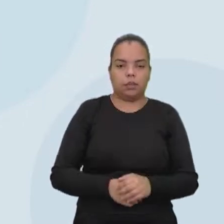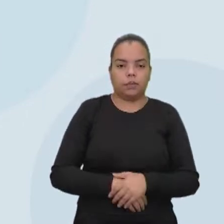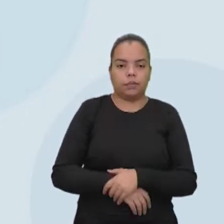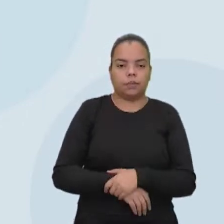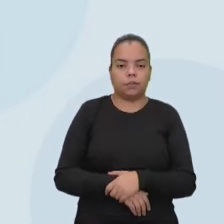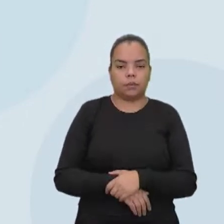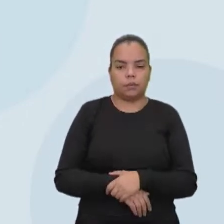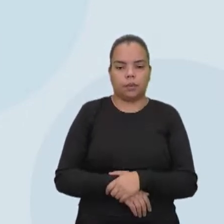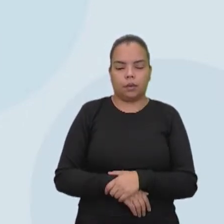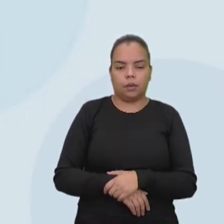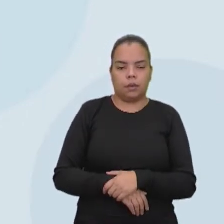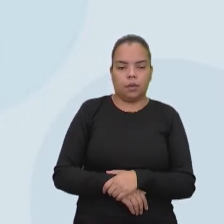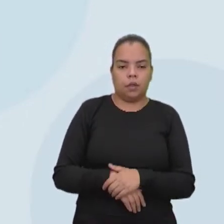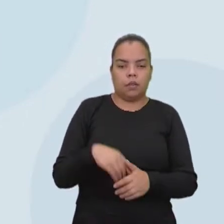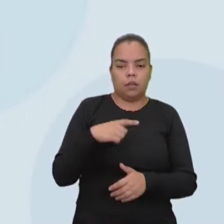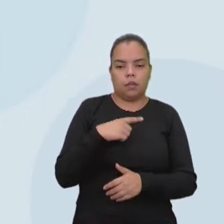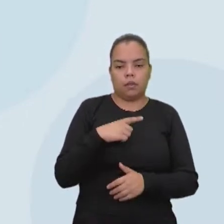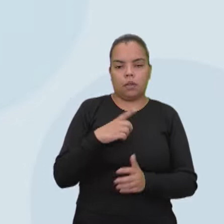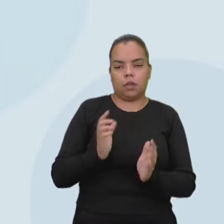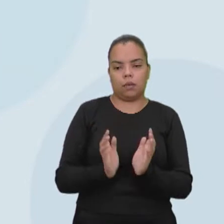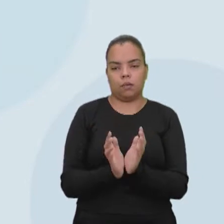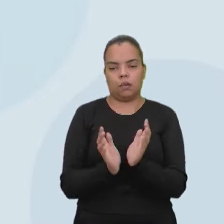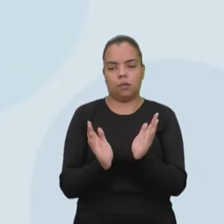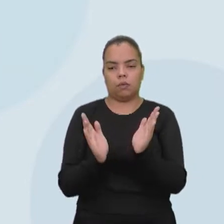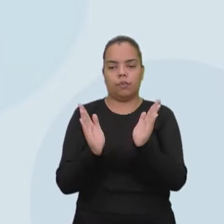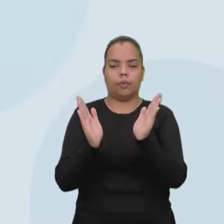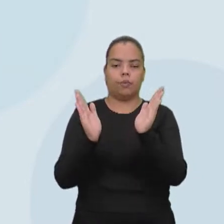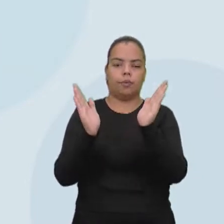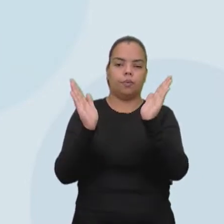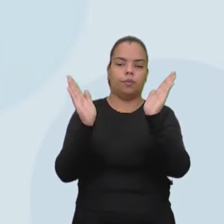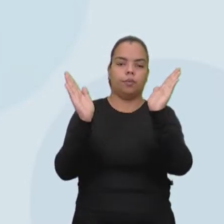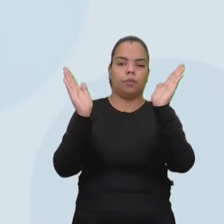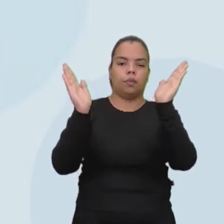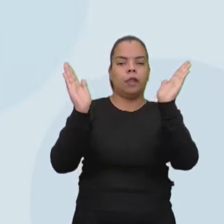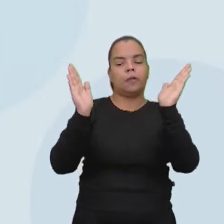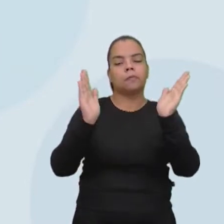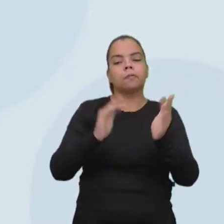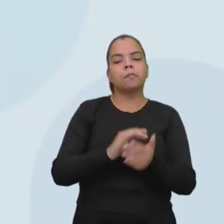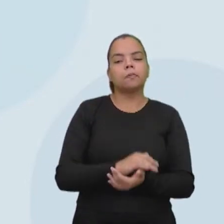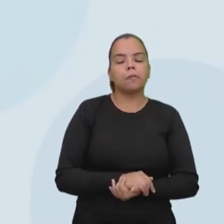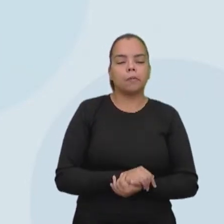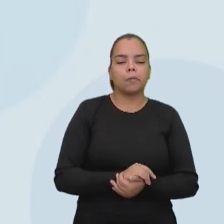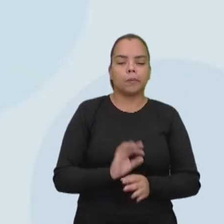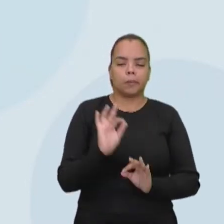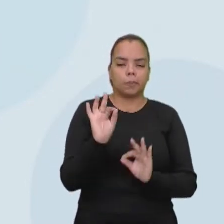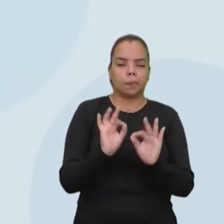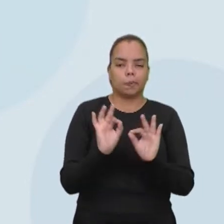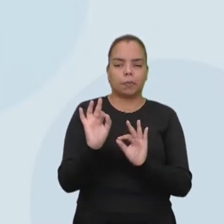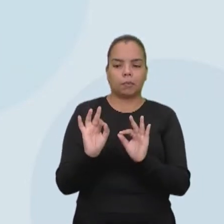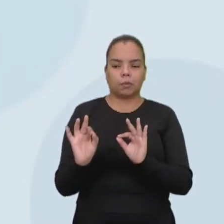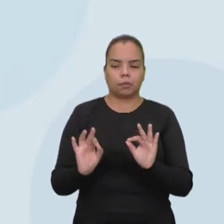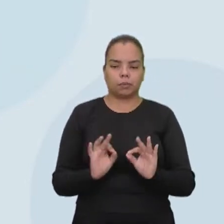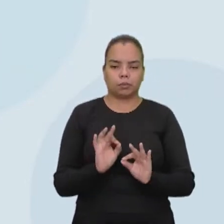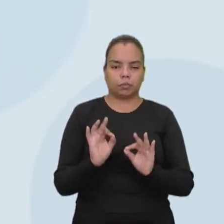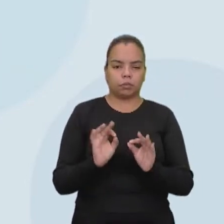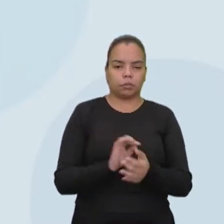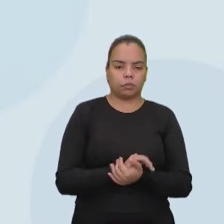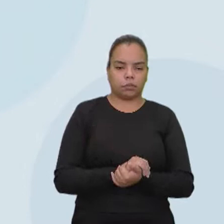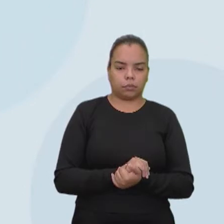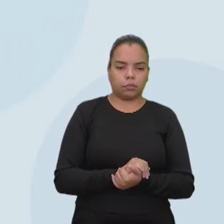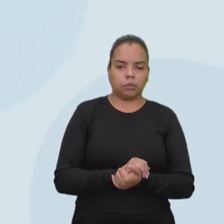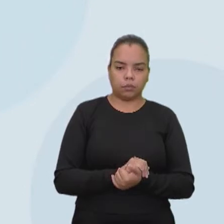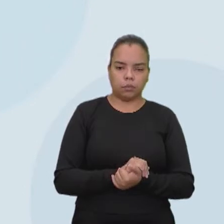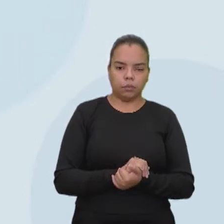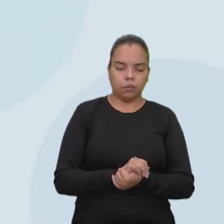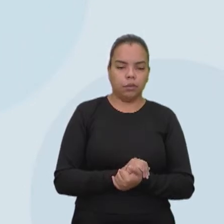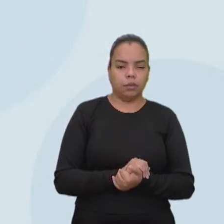ele tem essa falar assim, esse estereótipo aí colocado aí, né? Então ele faz parte aí, que